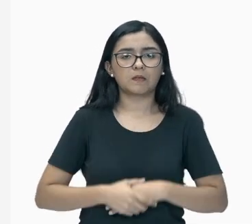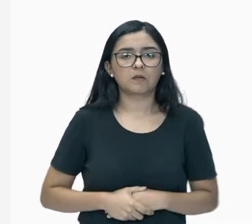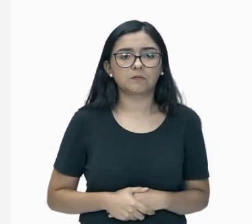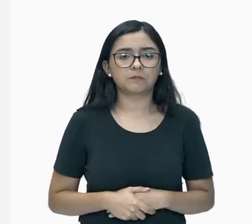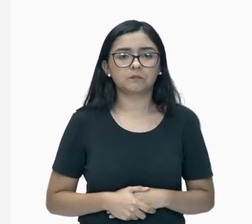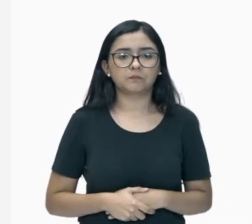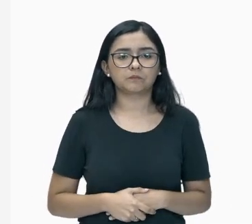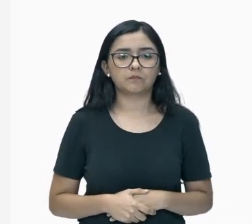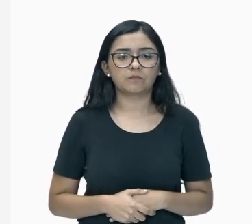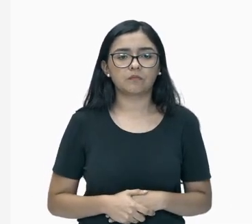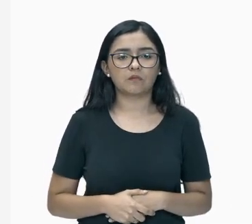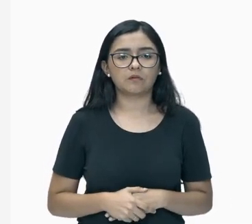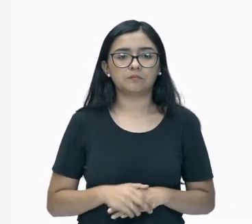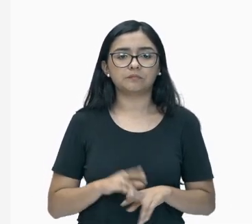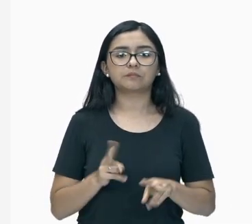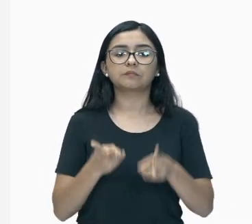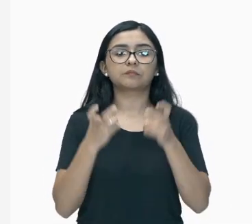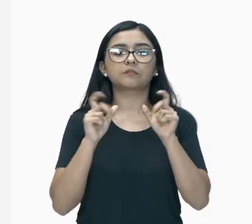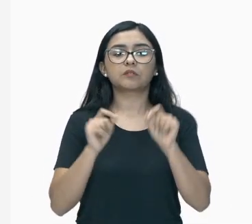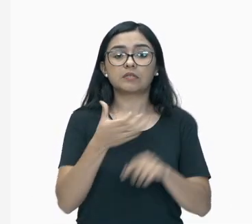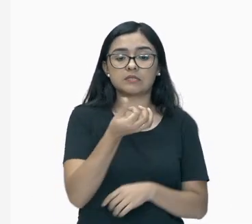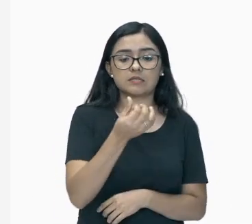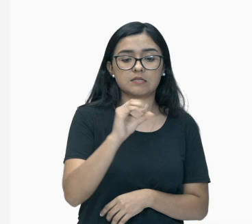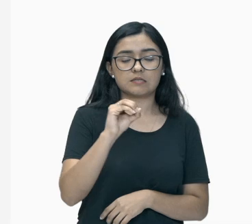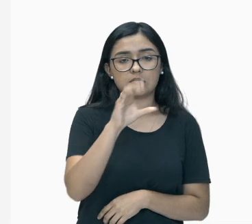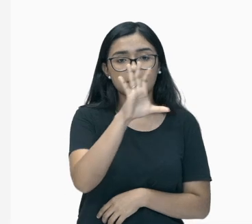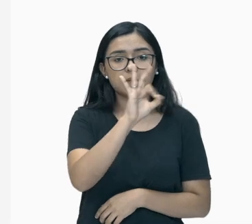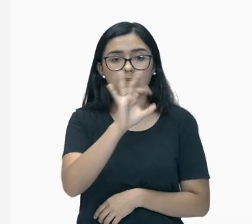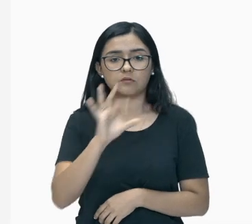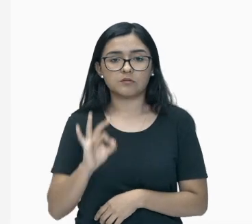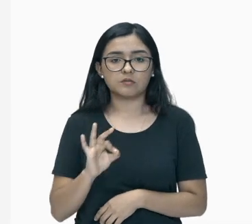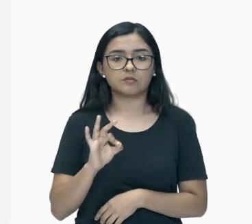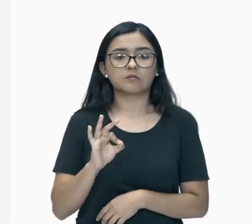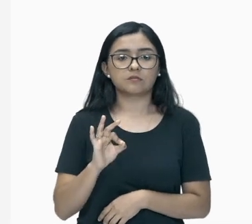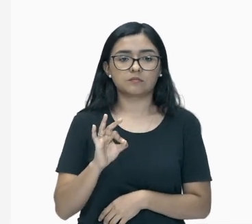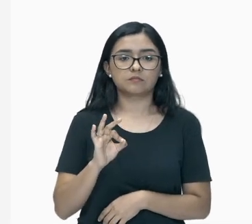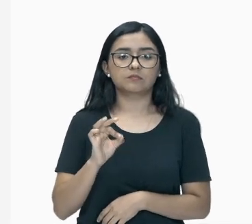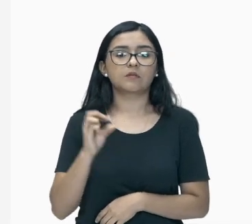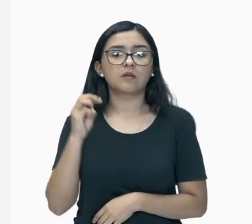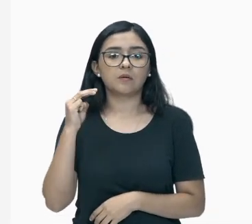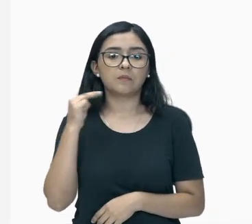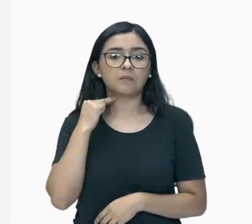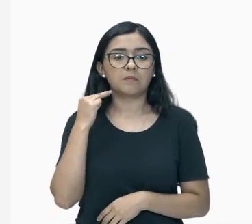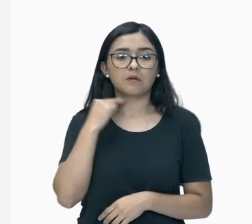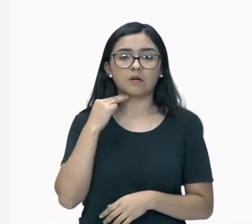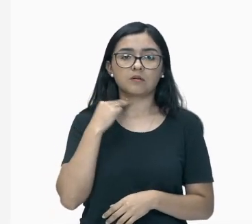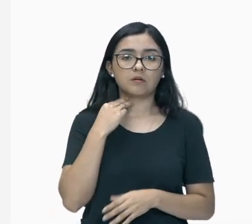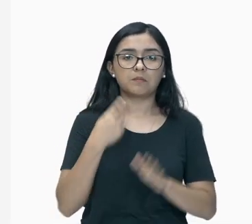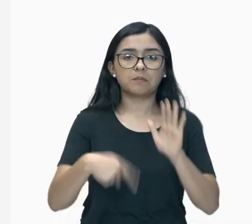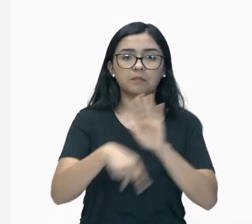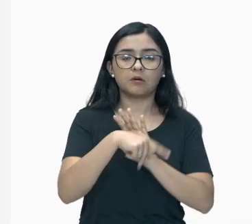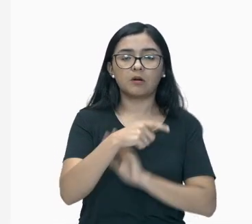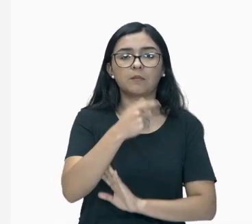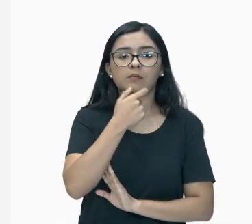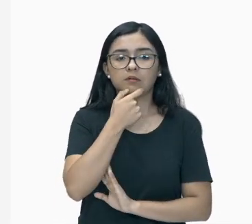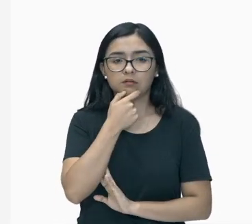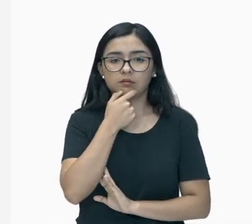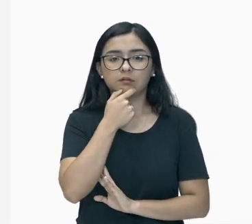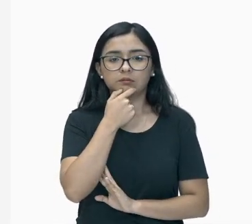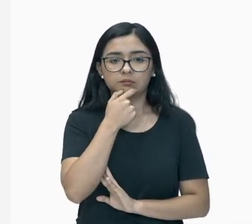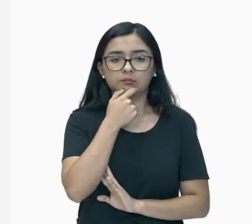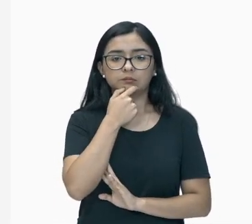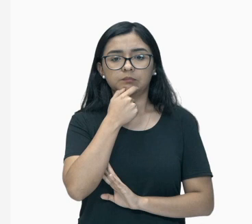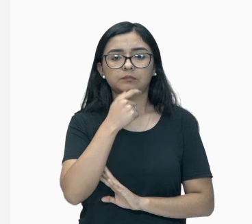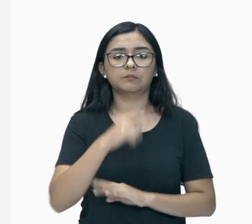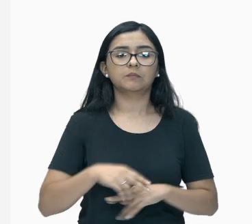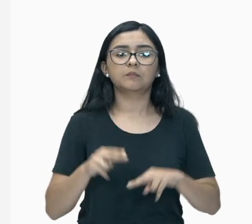ingleses. Veja, o fato de 60% dos brancos serem de origem inglesa também era considerado, pois não